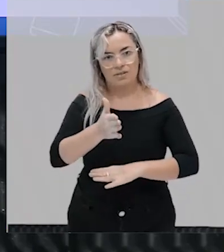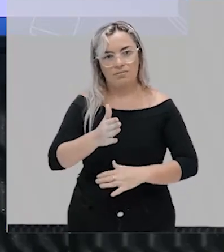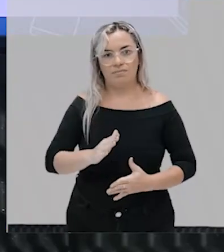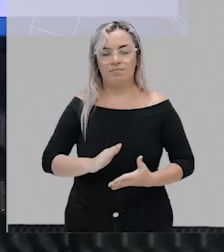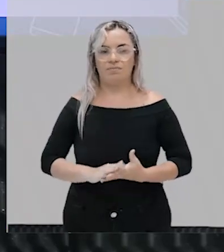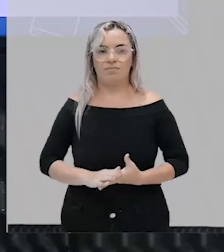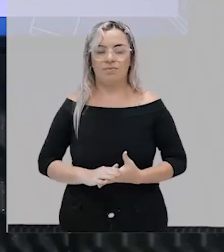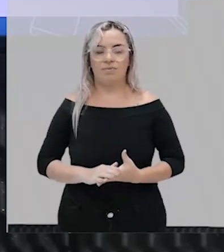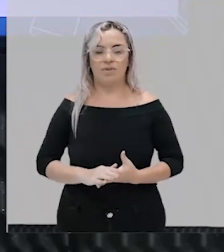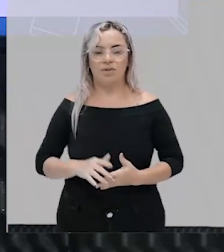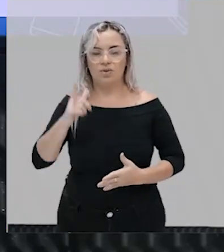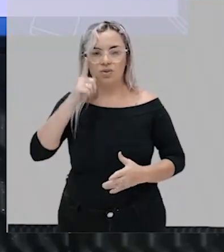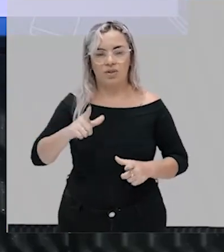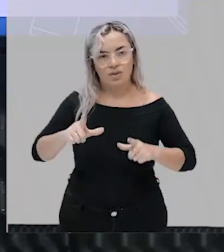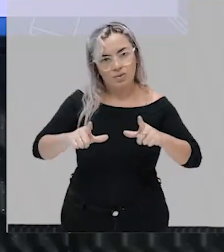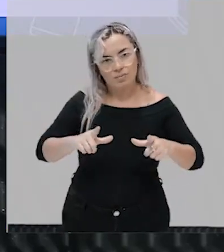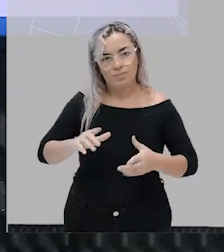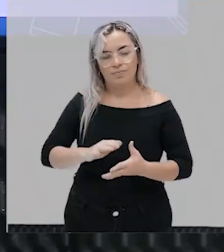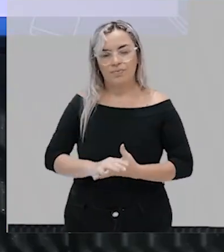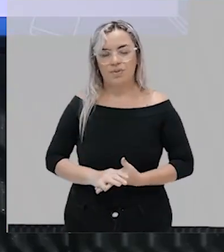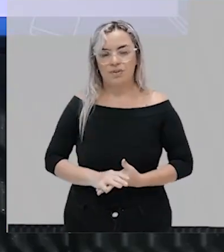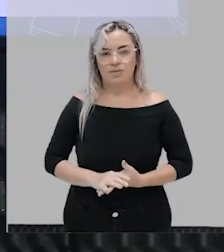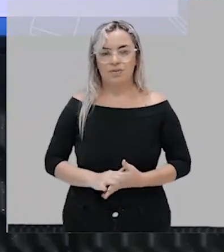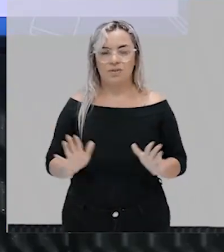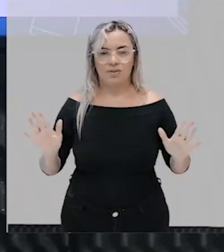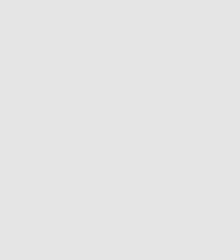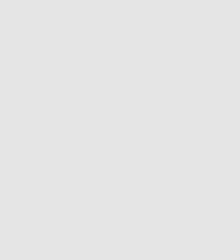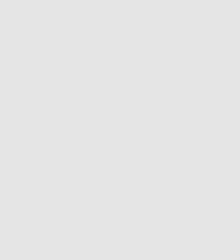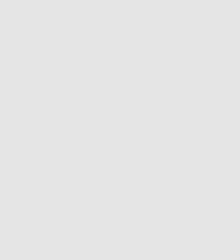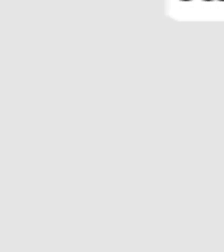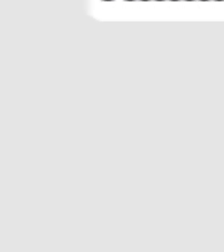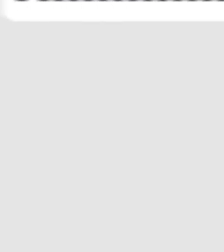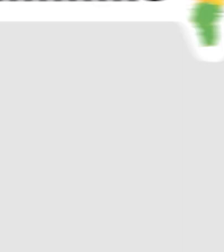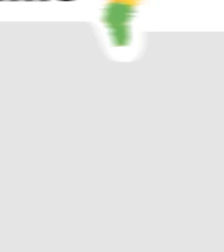tá bom? Então é isso. Eu fico por aqui. Compliquei?